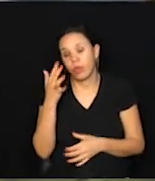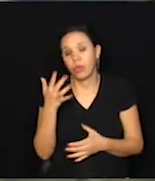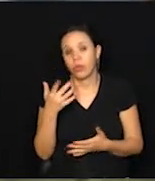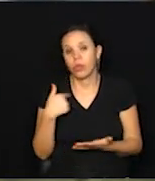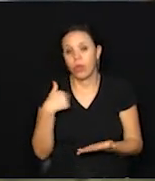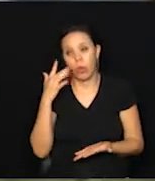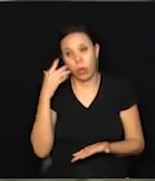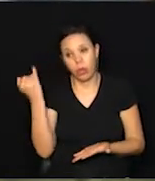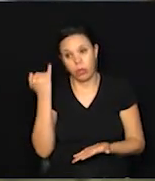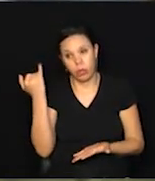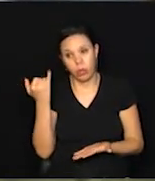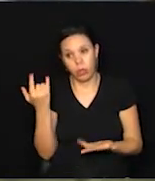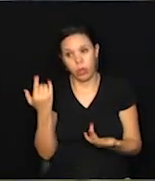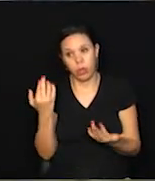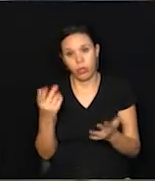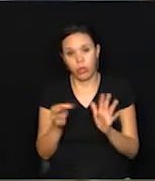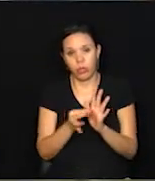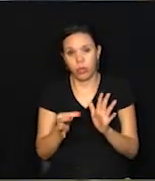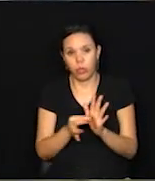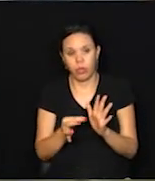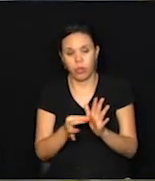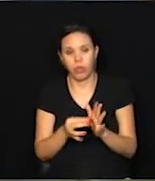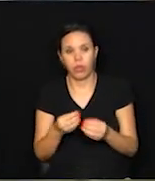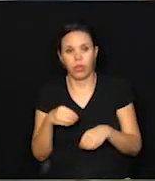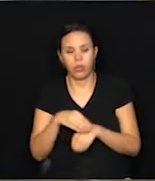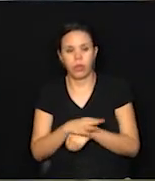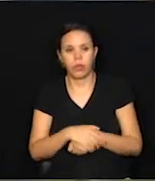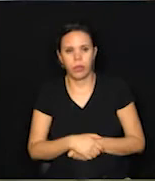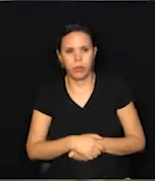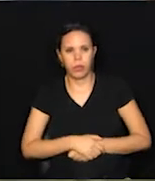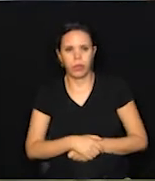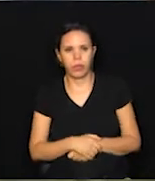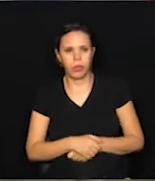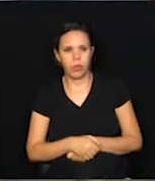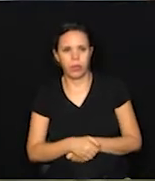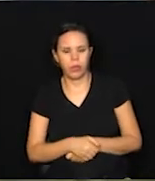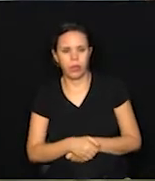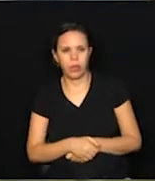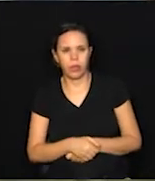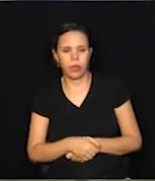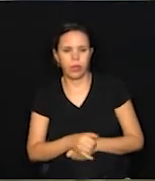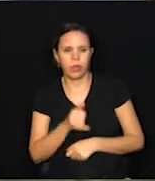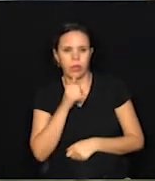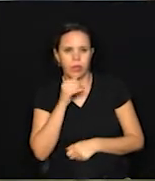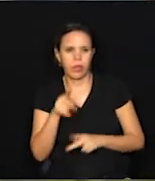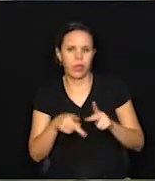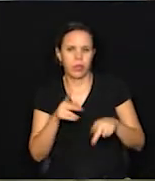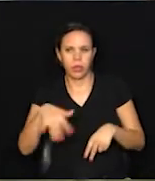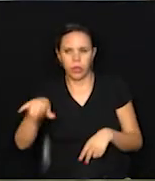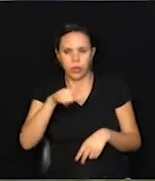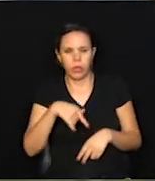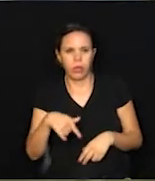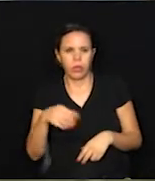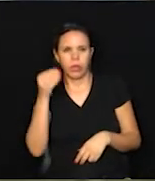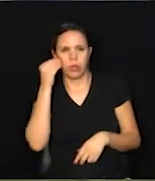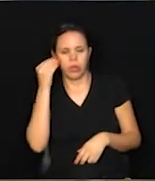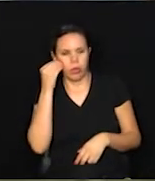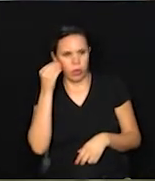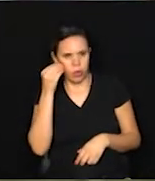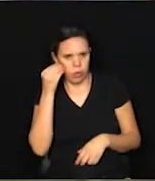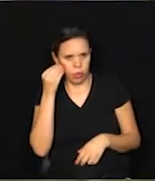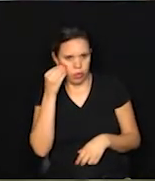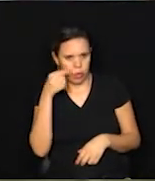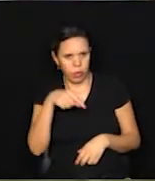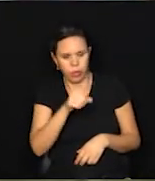também importante, queria trazer aqui para o debate, que é uma segmentação das pessoas, testar quem